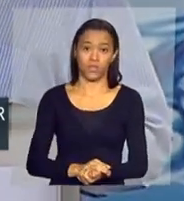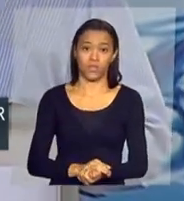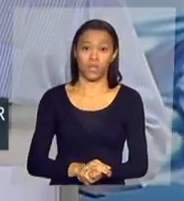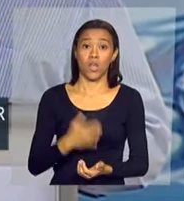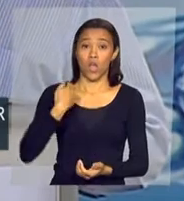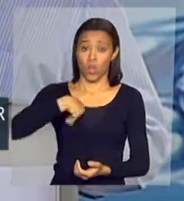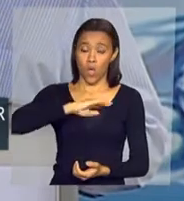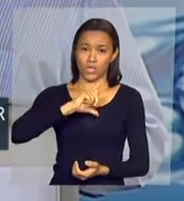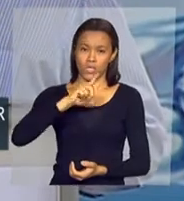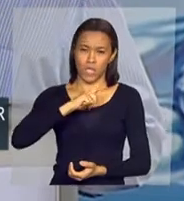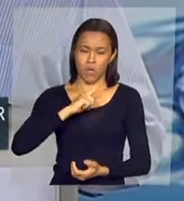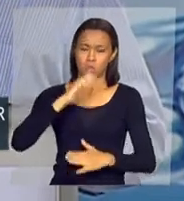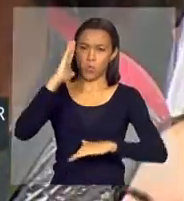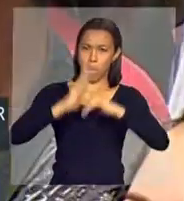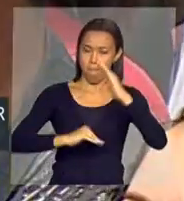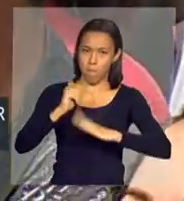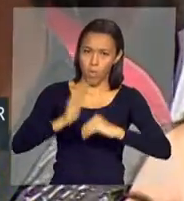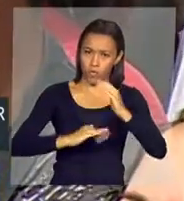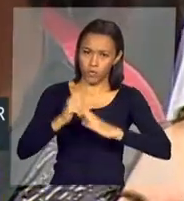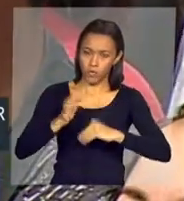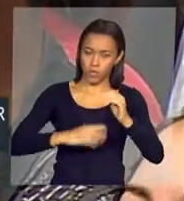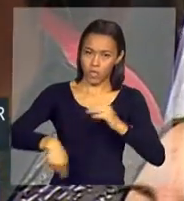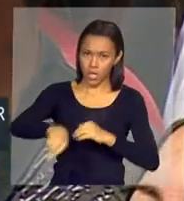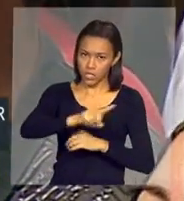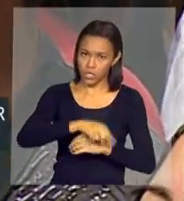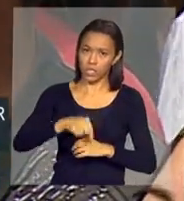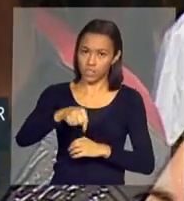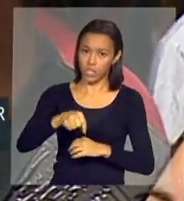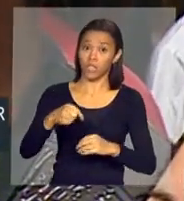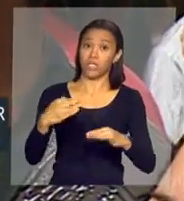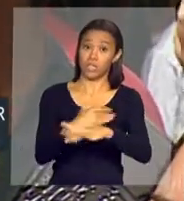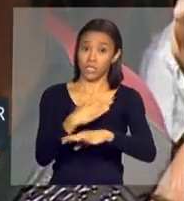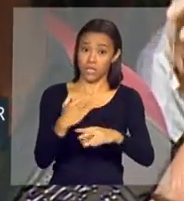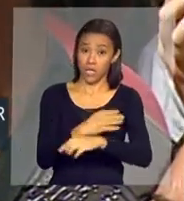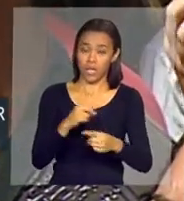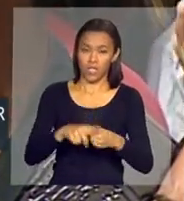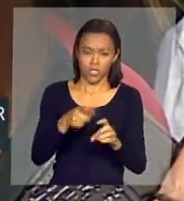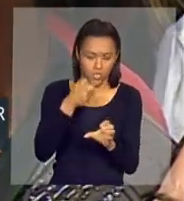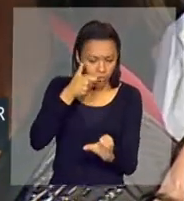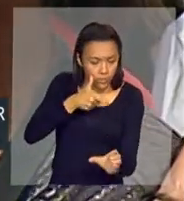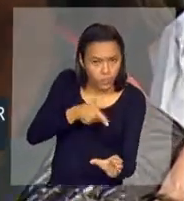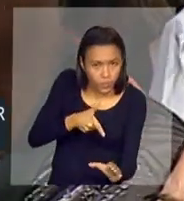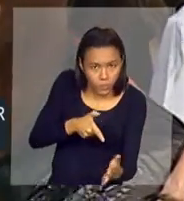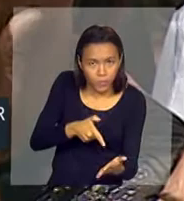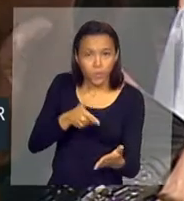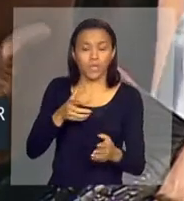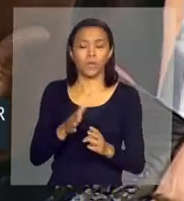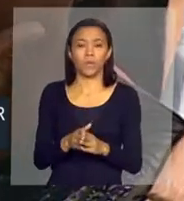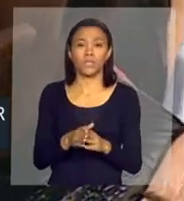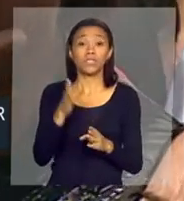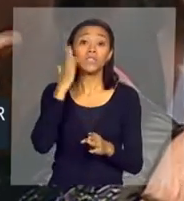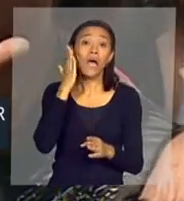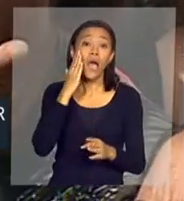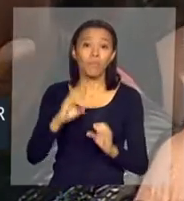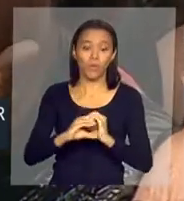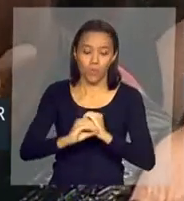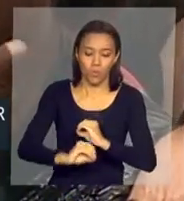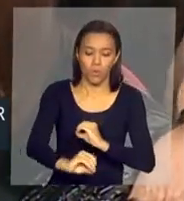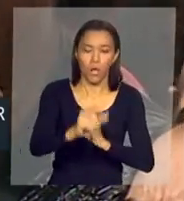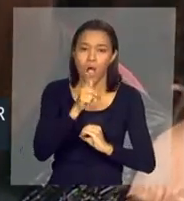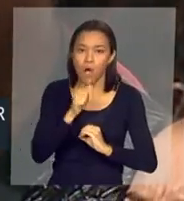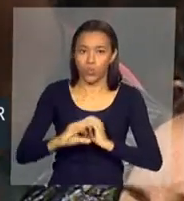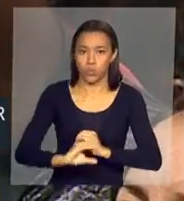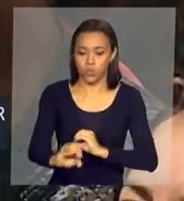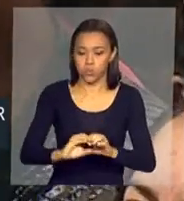Nós temos profissionais aqui em nossa cidade, como soldadores, encanadores, toda mão de